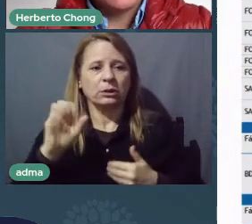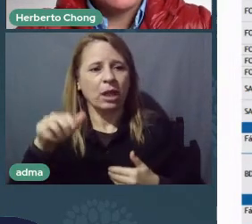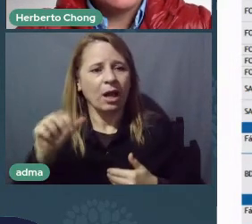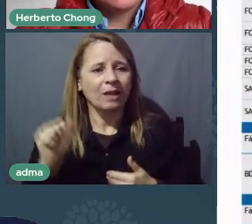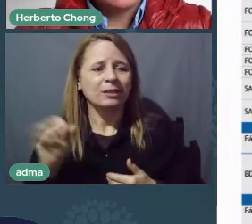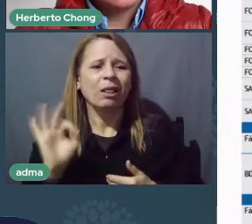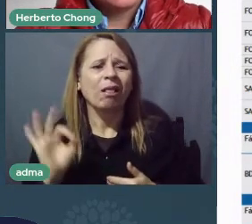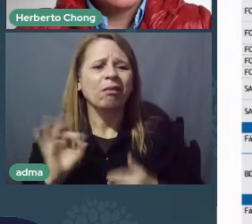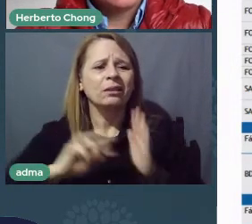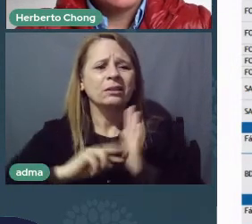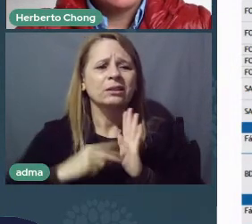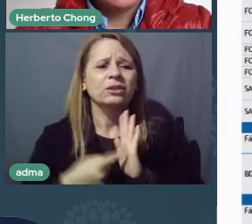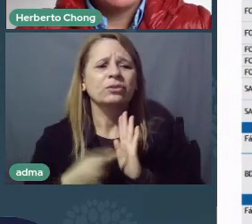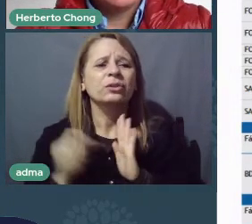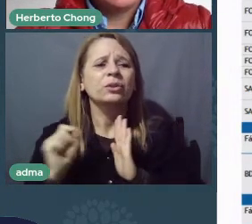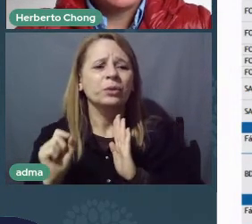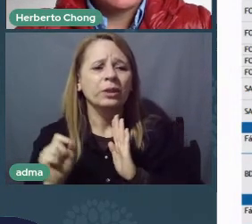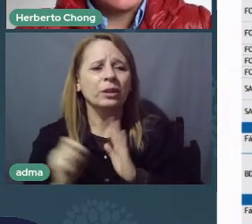significa